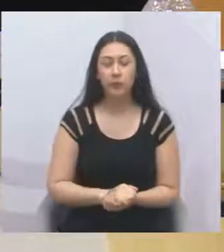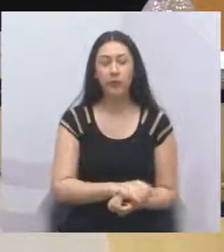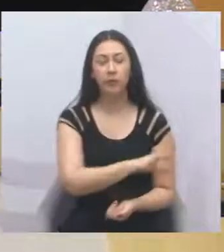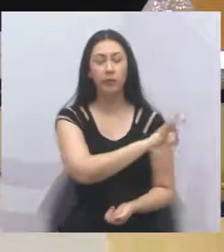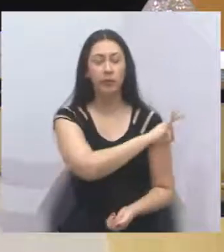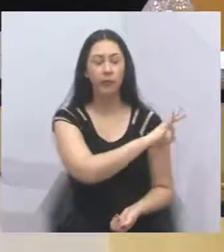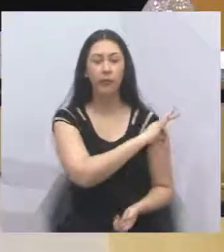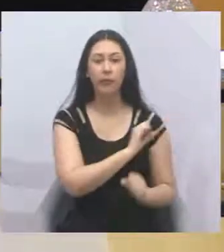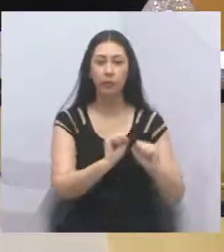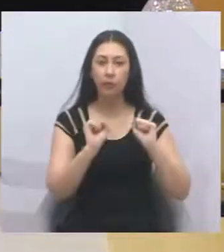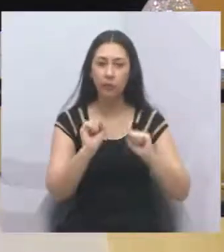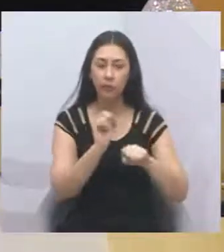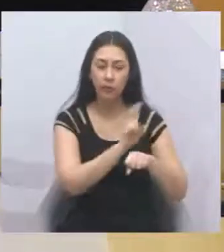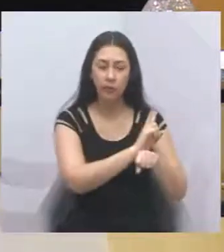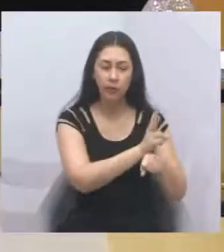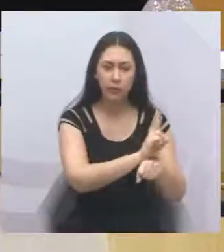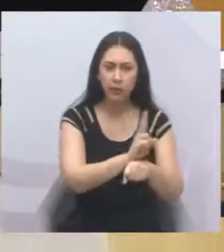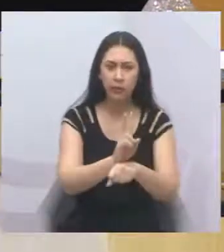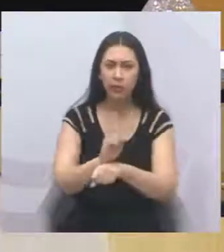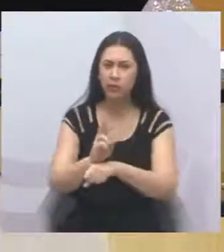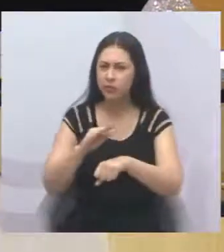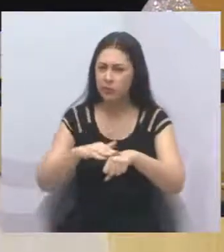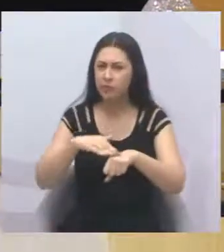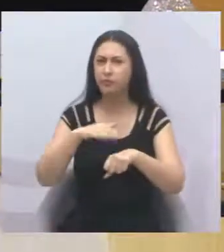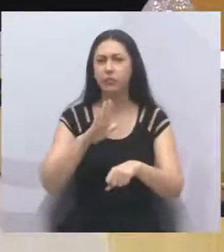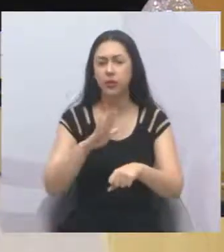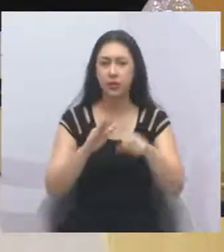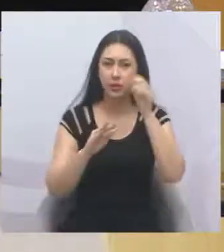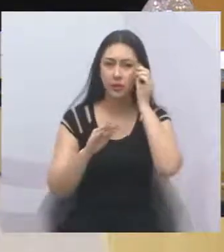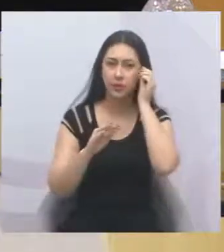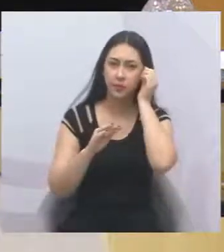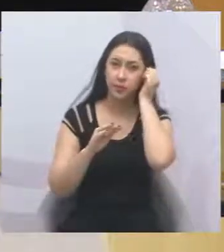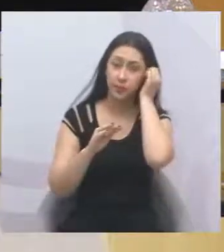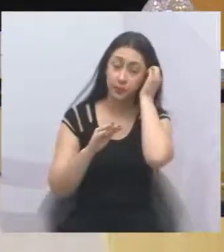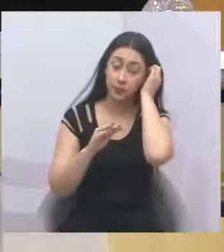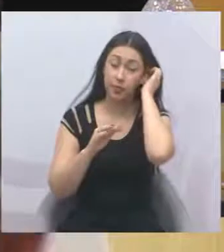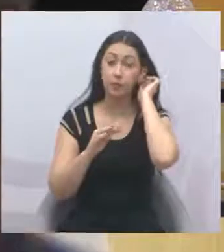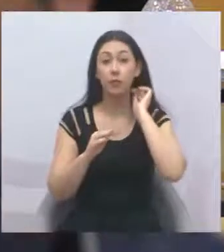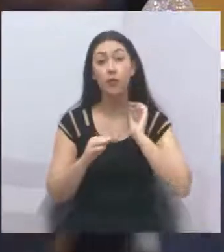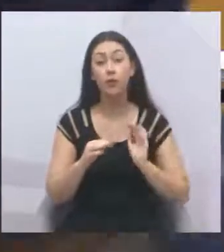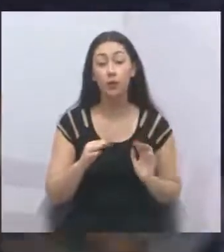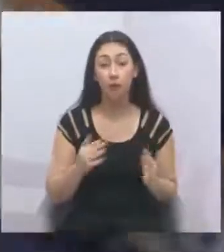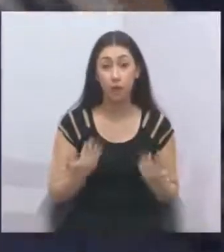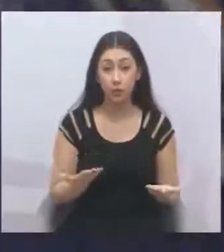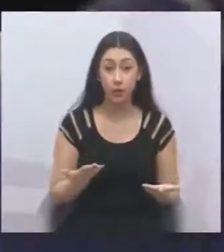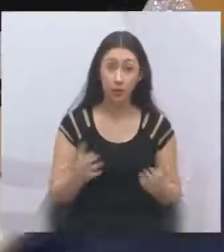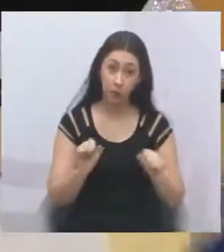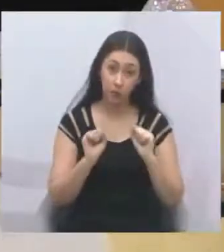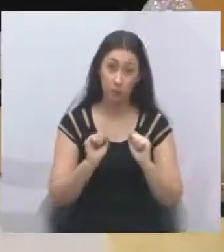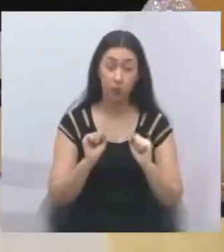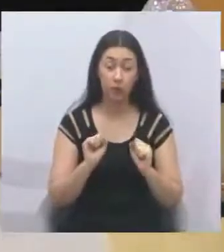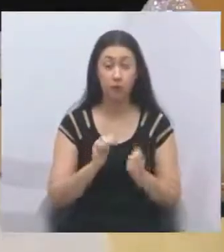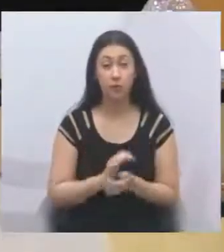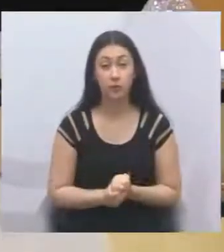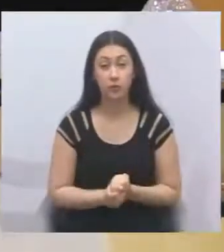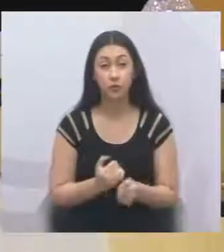batalhão possa fazer ronda constante nos bairros aqui citados, para que então eles possam ter ali